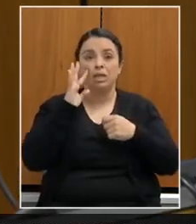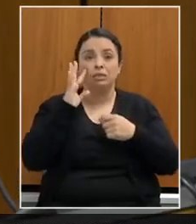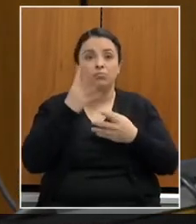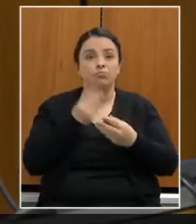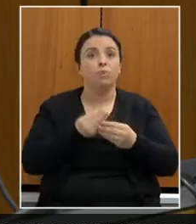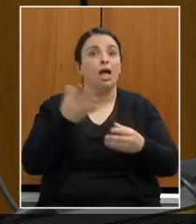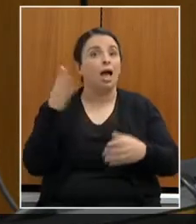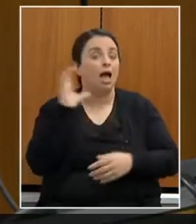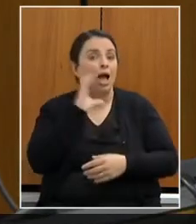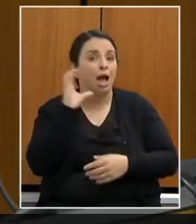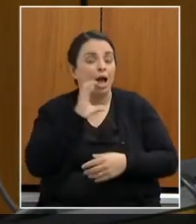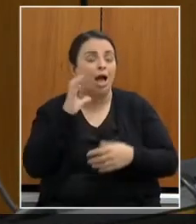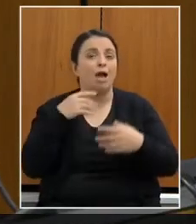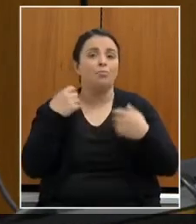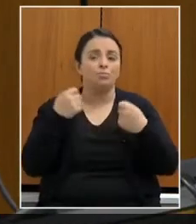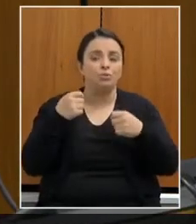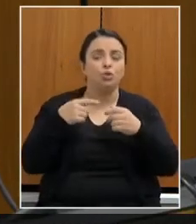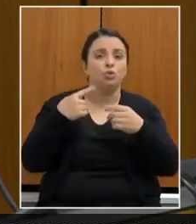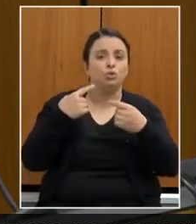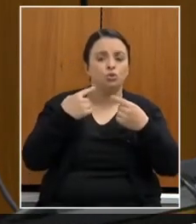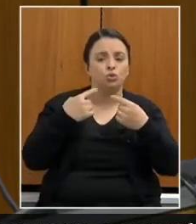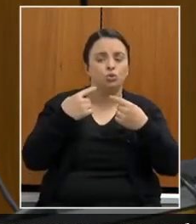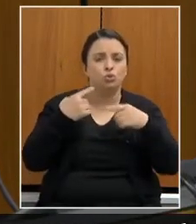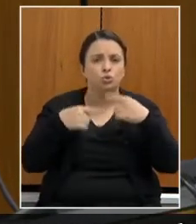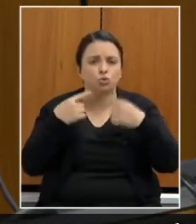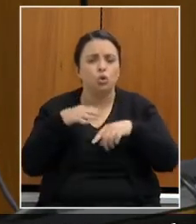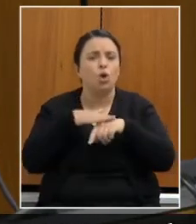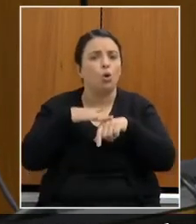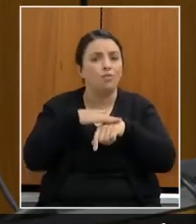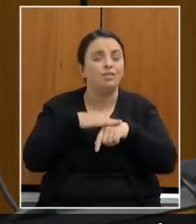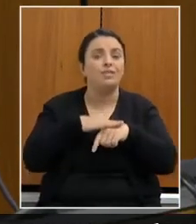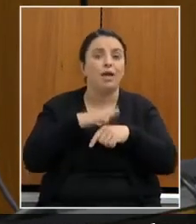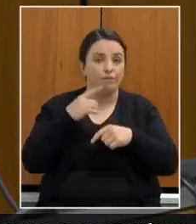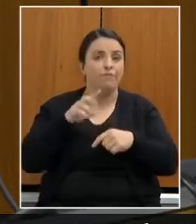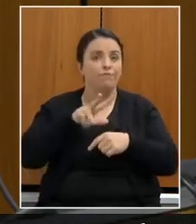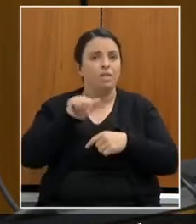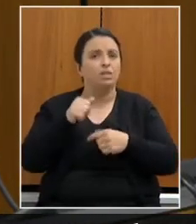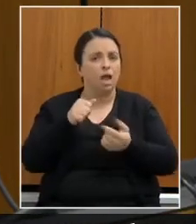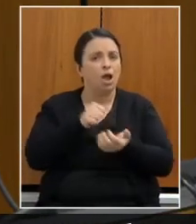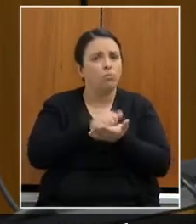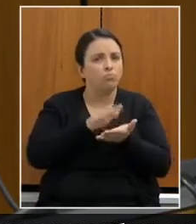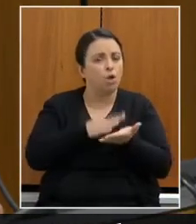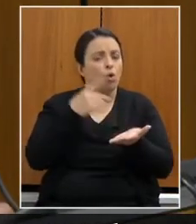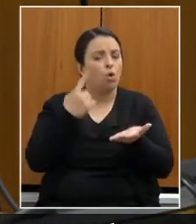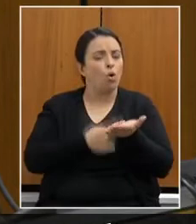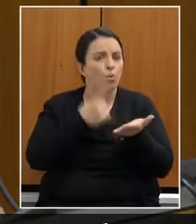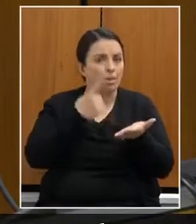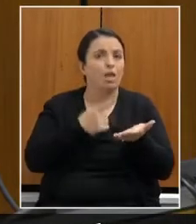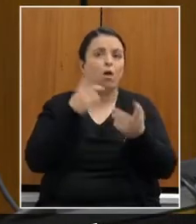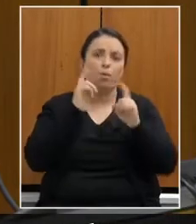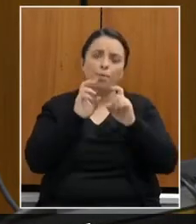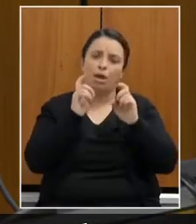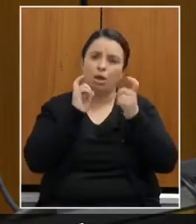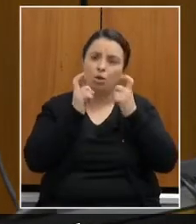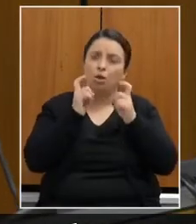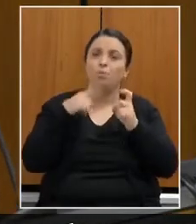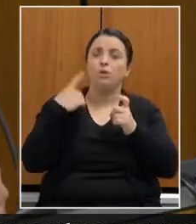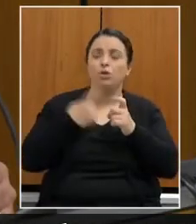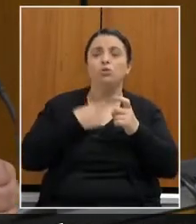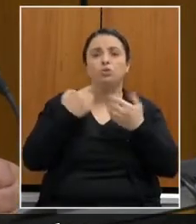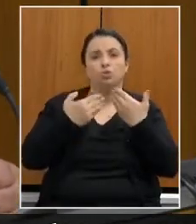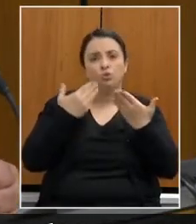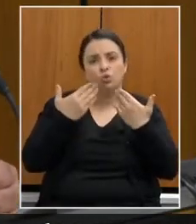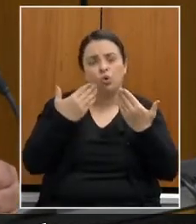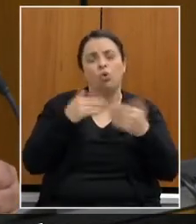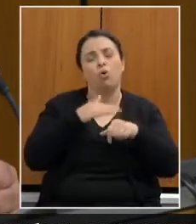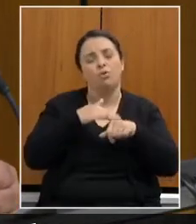discutir isso a fundo vamos marcar sim convido o senhor para que a gente discuta o senhor como grande defensor da saúde pública aí